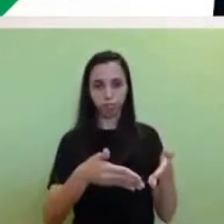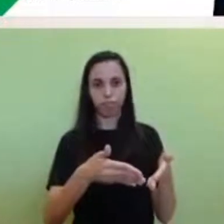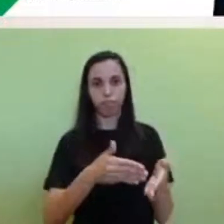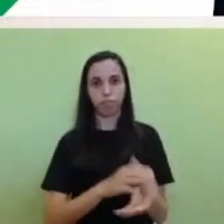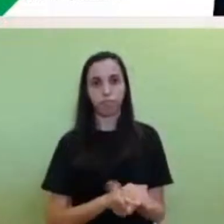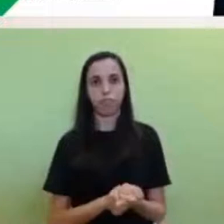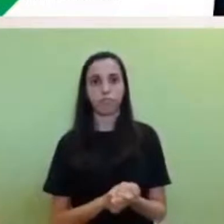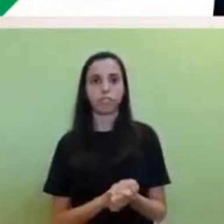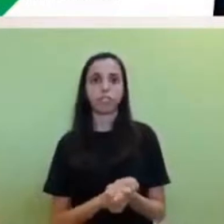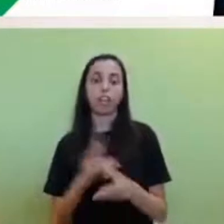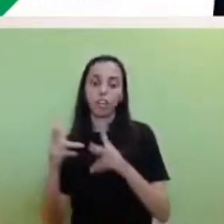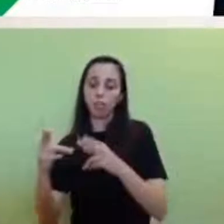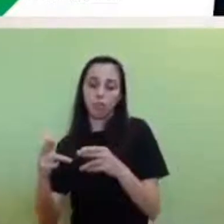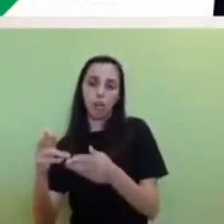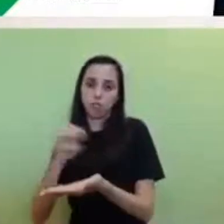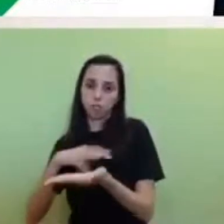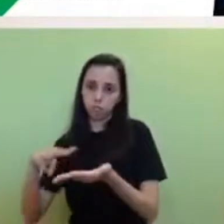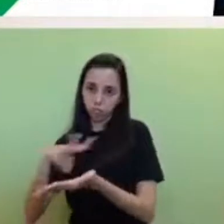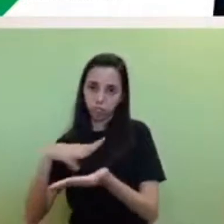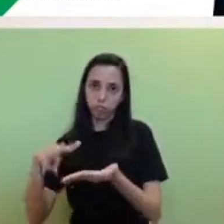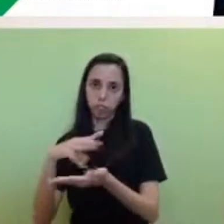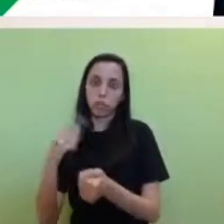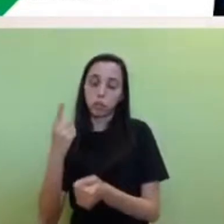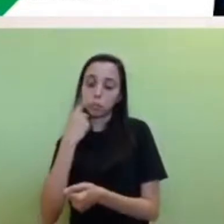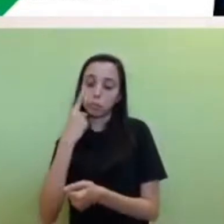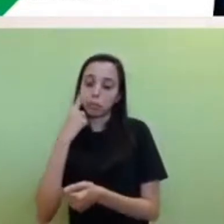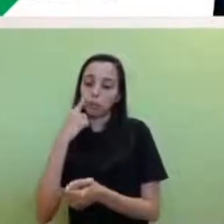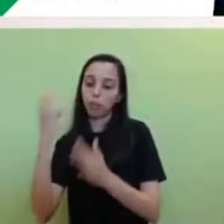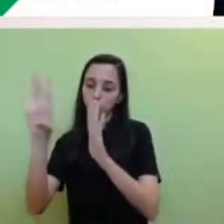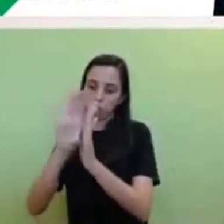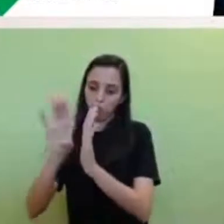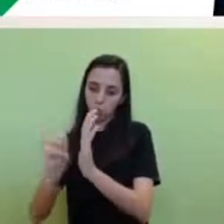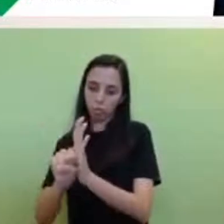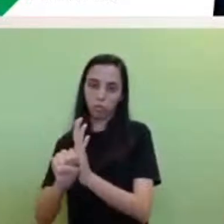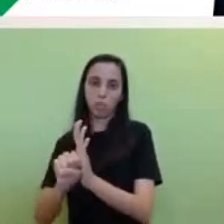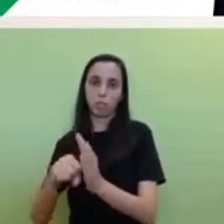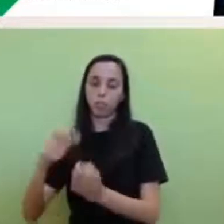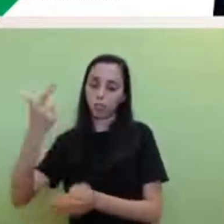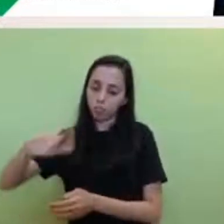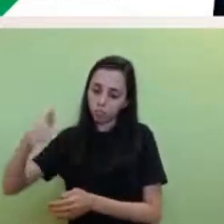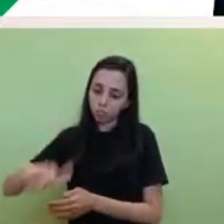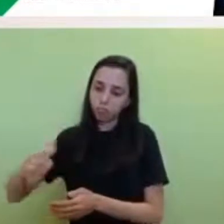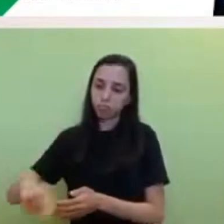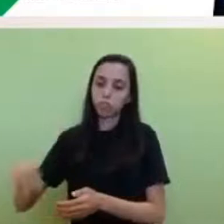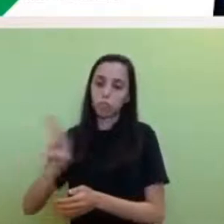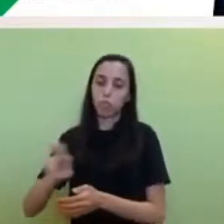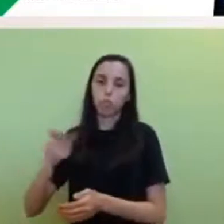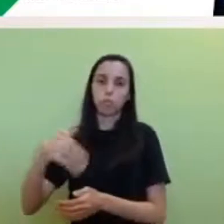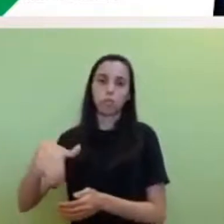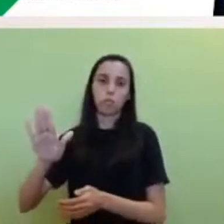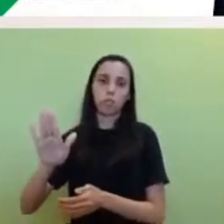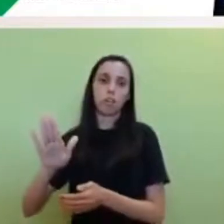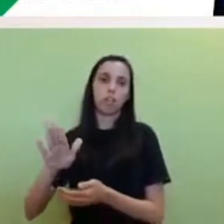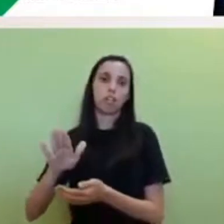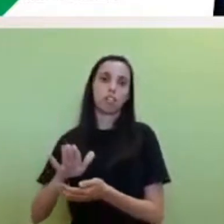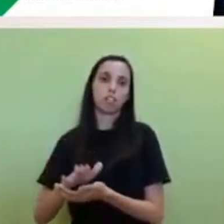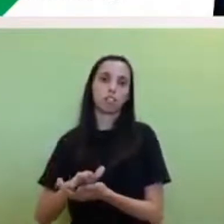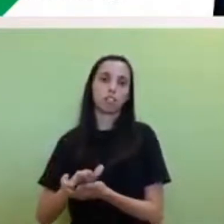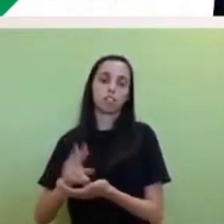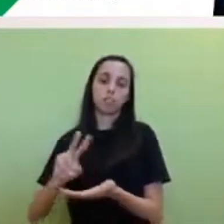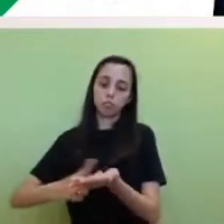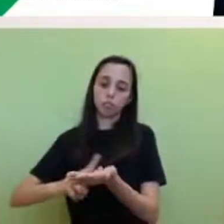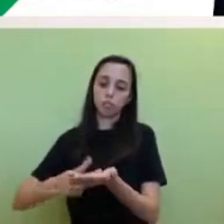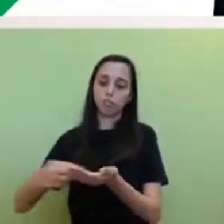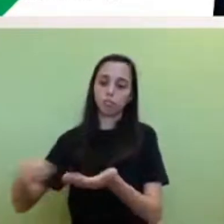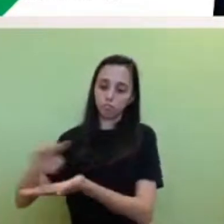caso da escrita de sinais, né? Você pode ver quais são os símbolos que são realmente mais utilizados em uma tradução para